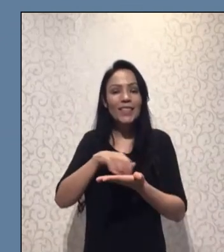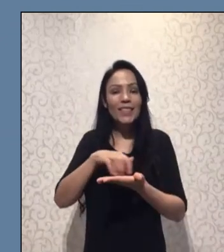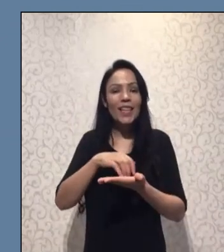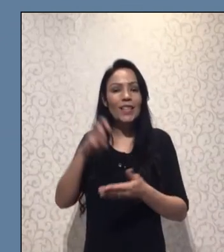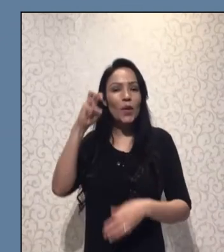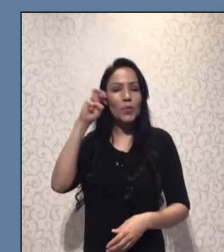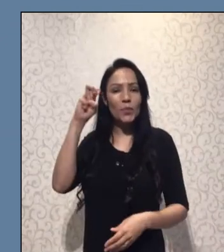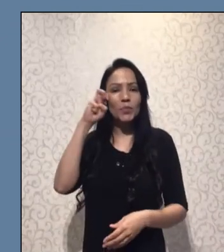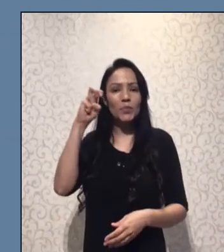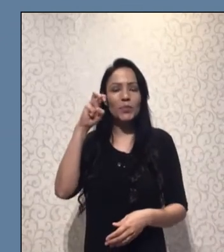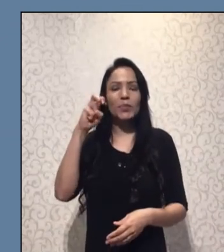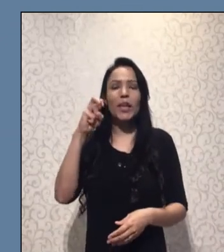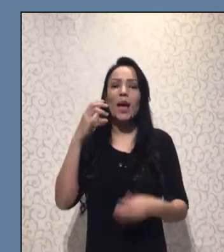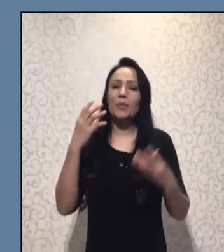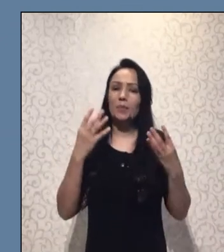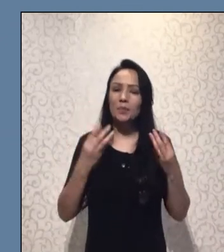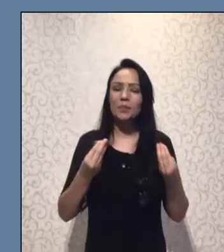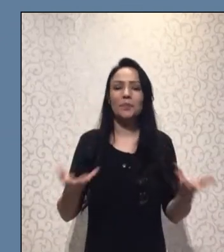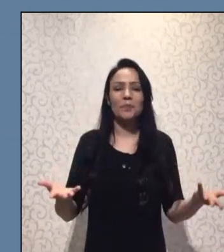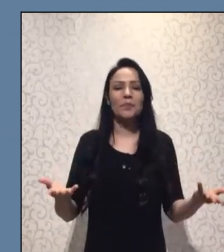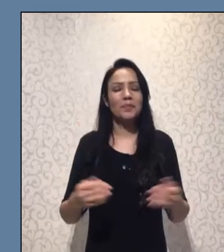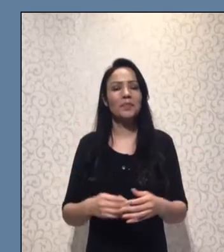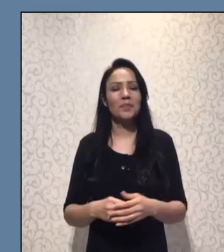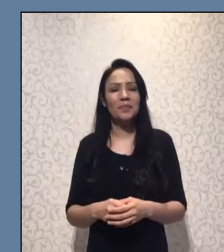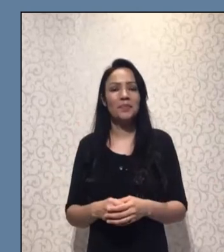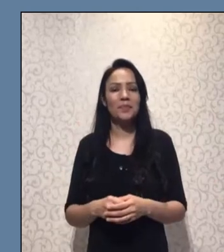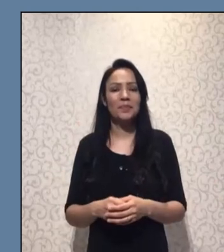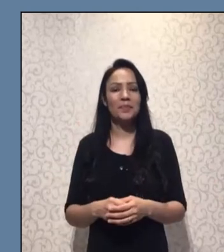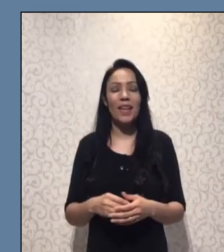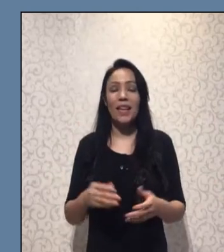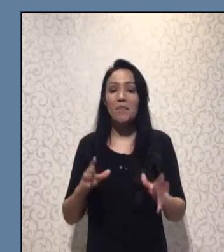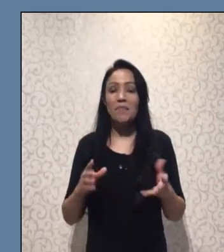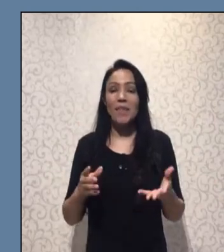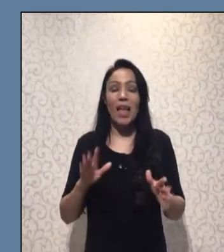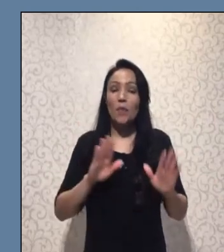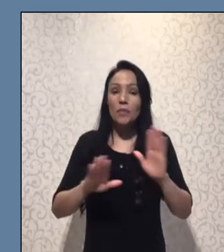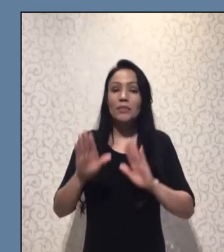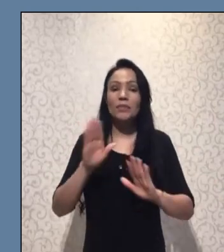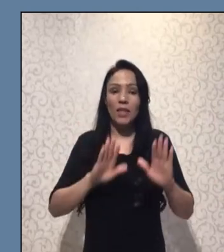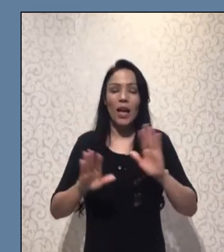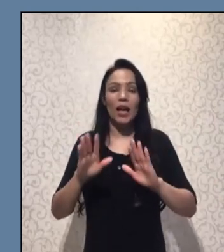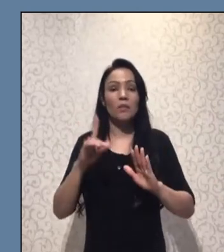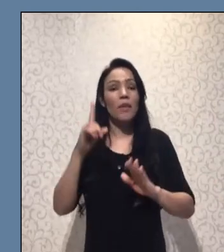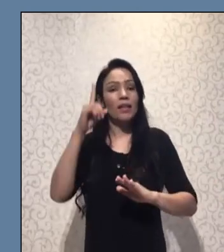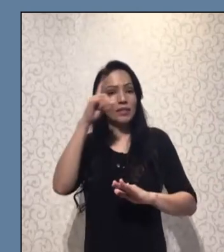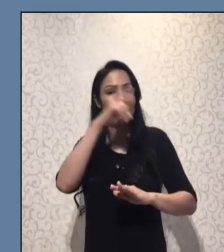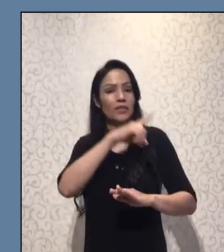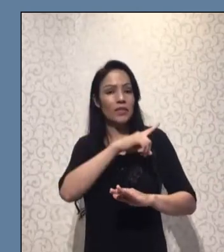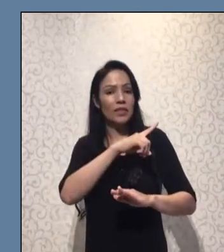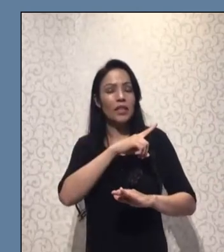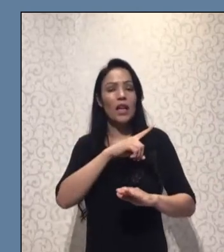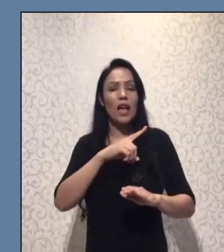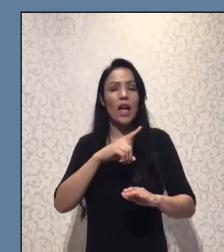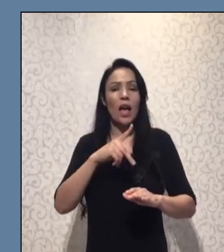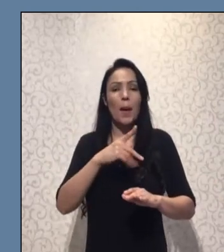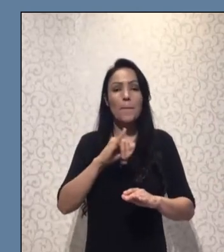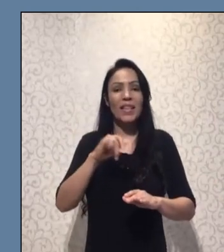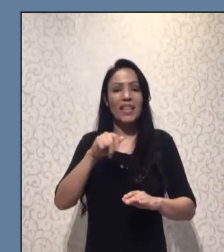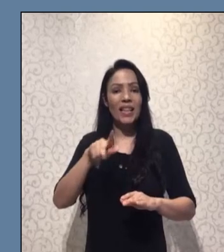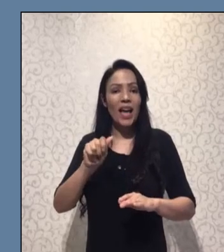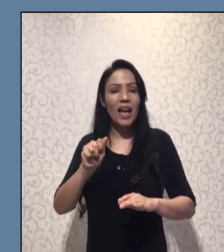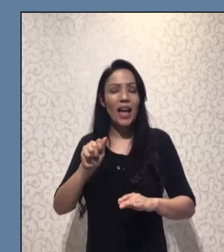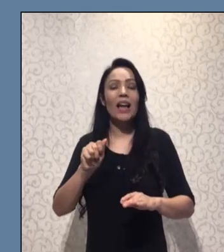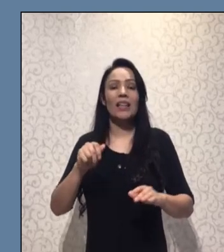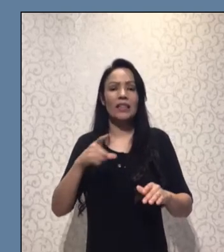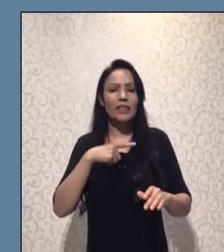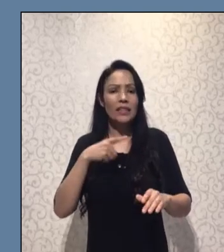era muito uma situação muito delicada, muito difícil, em que a Pinacoteca tinha um protagonismo natural,